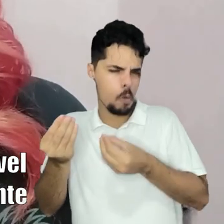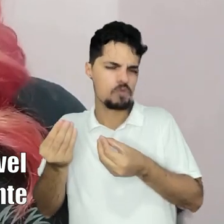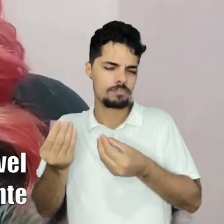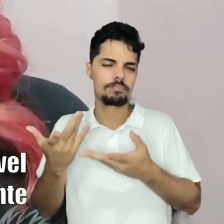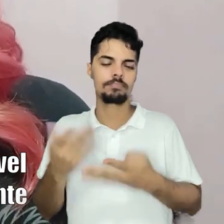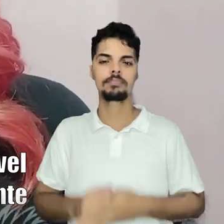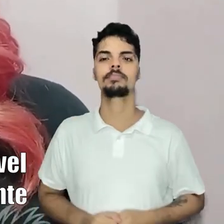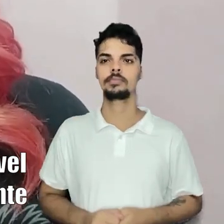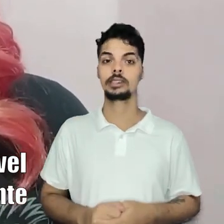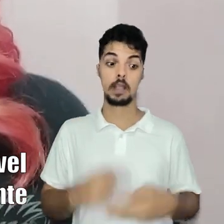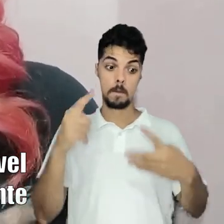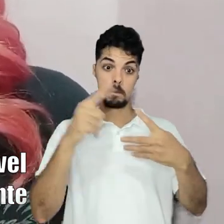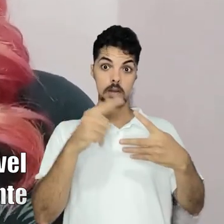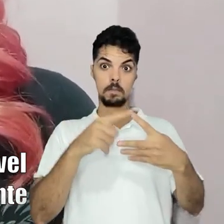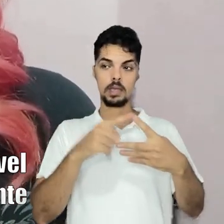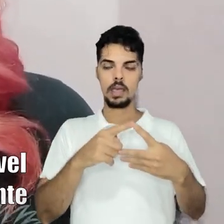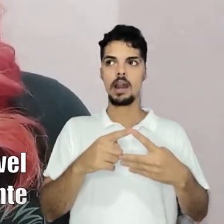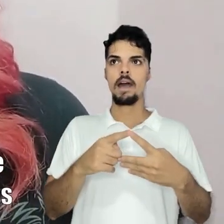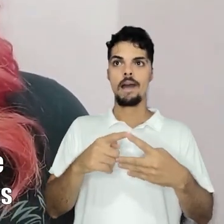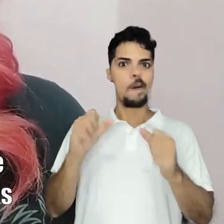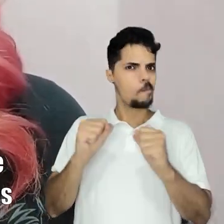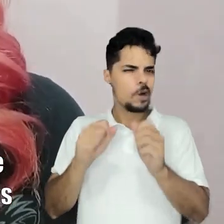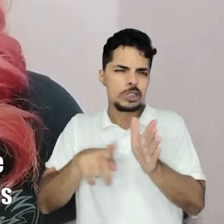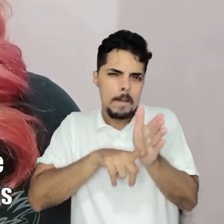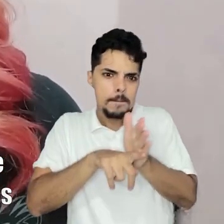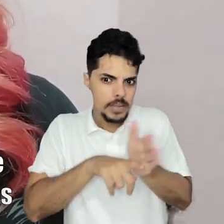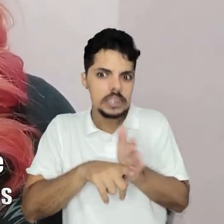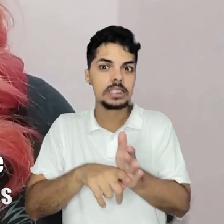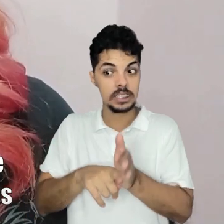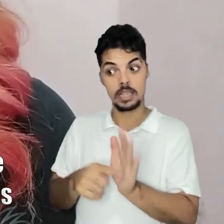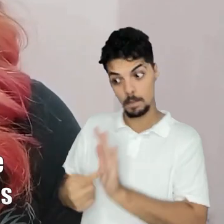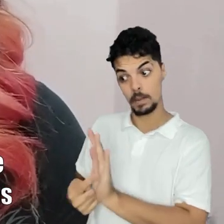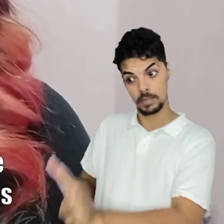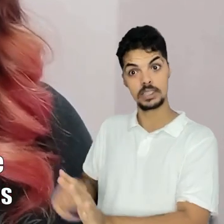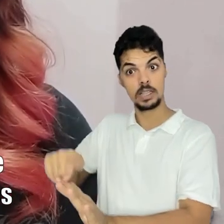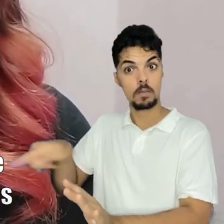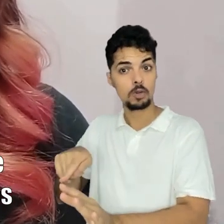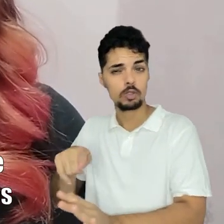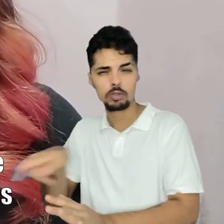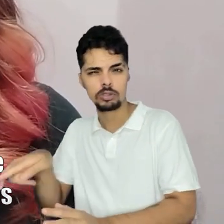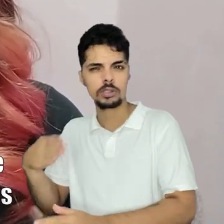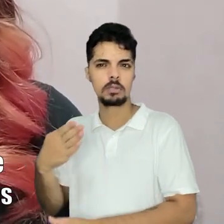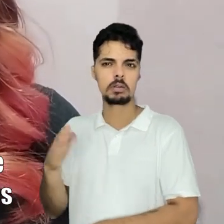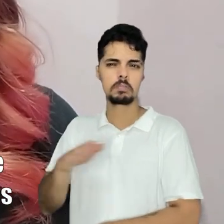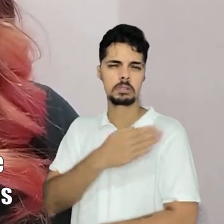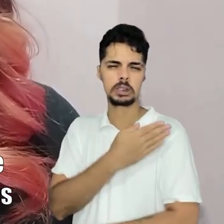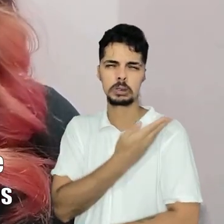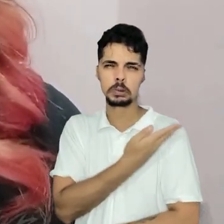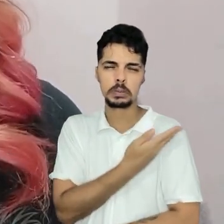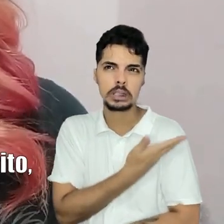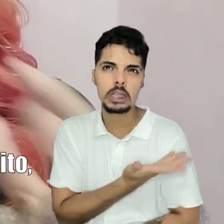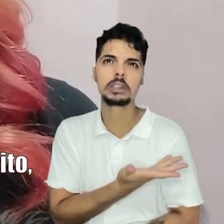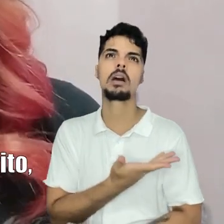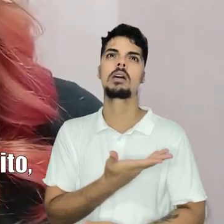trabalho possível com esse texto é utilizá-la como fonte histórica nas salas de aula. Pode-se apresentar aos estudantes